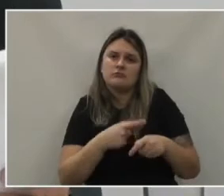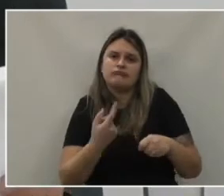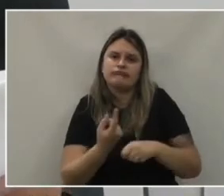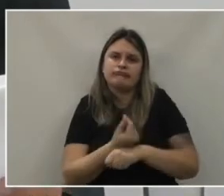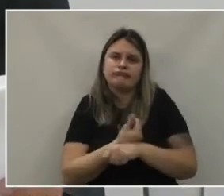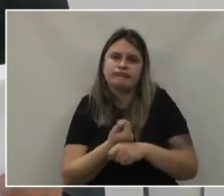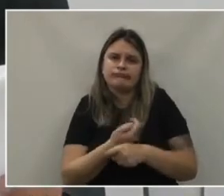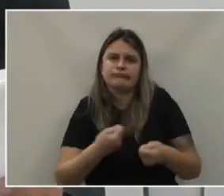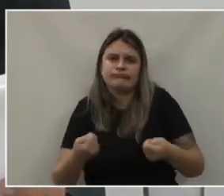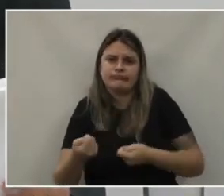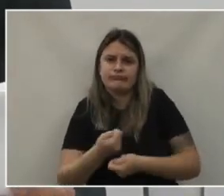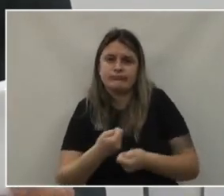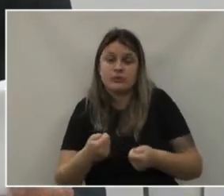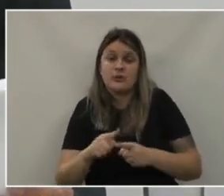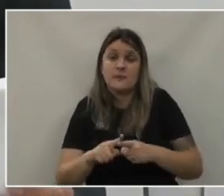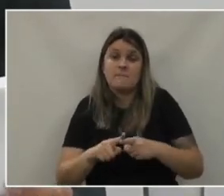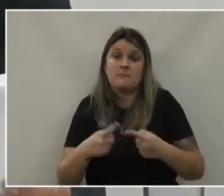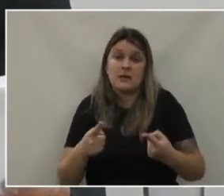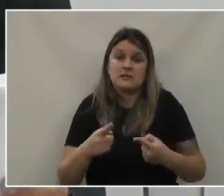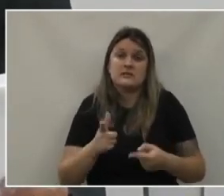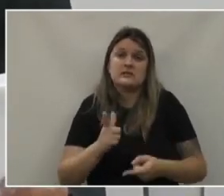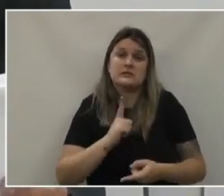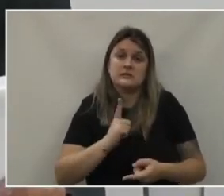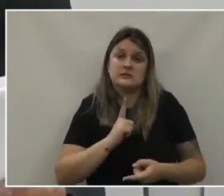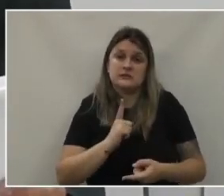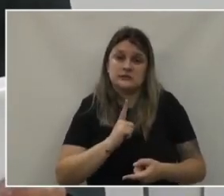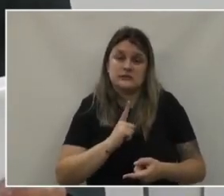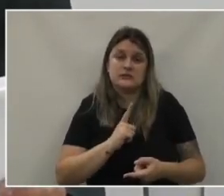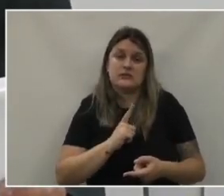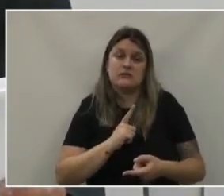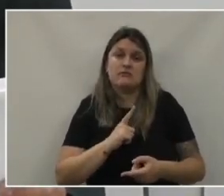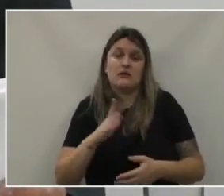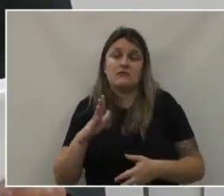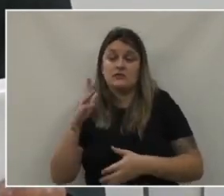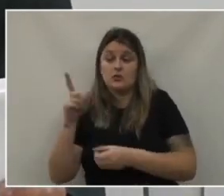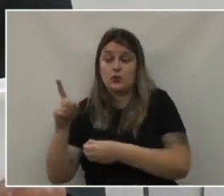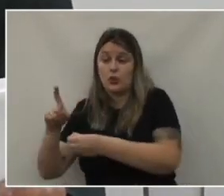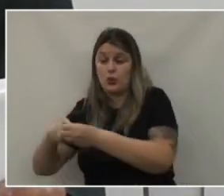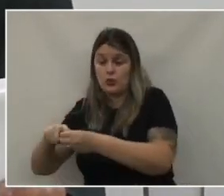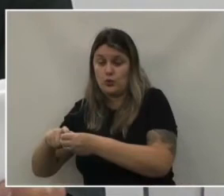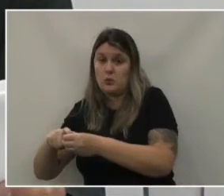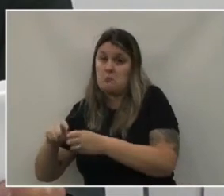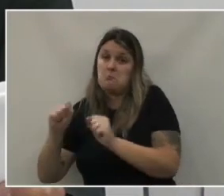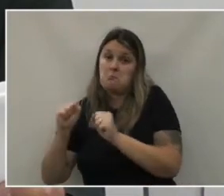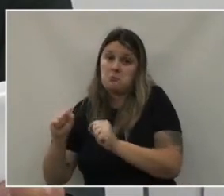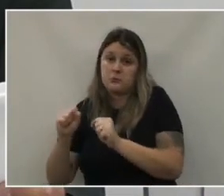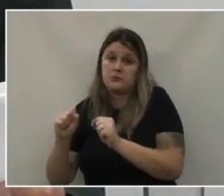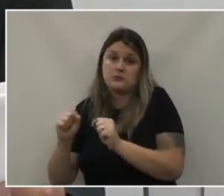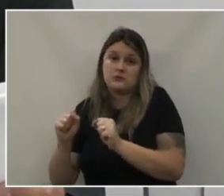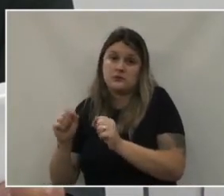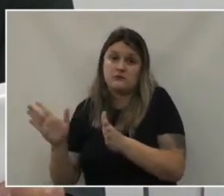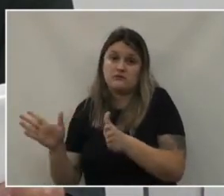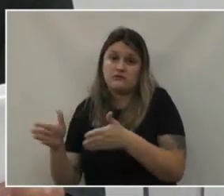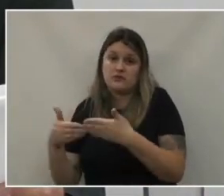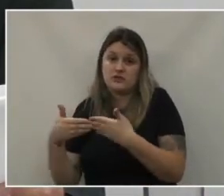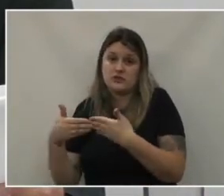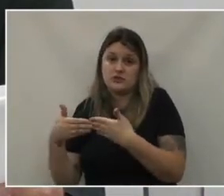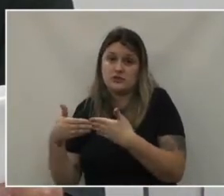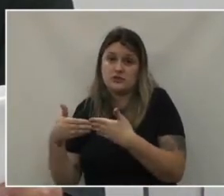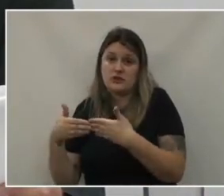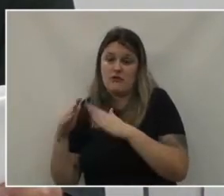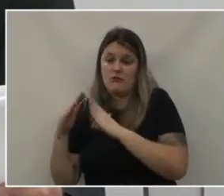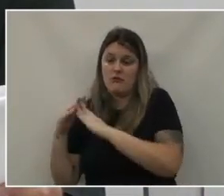realmente delicado, mas existe também a questão onde o proprietário pode simplesmente fechar,